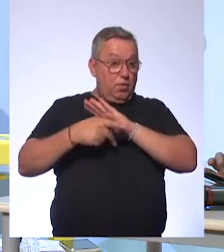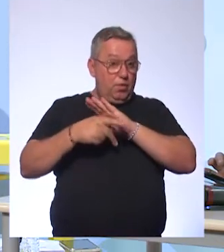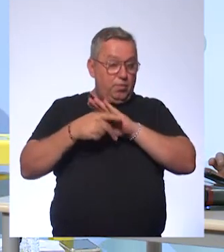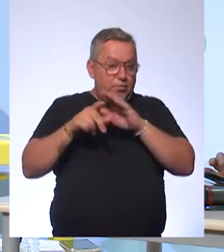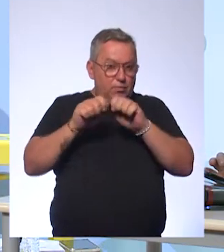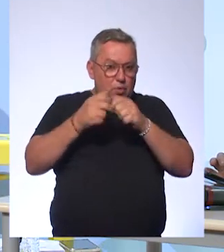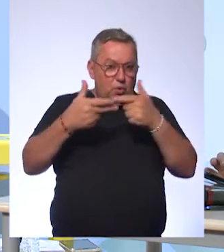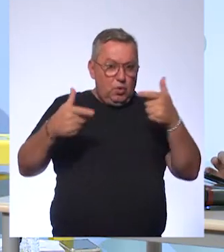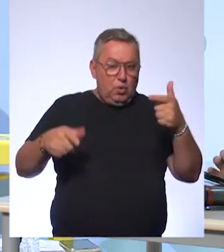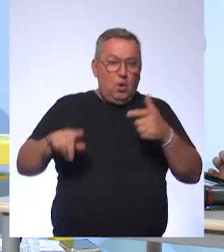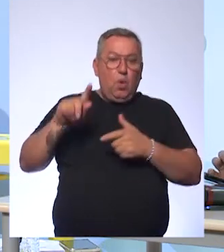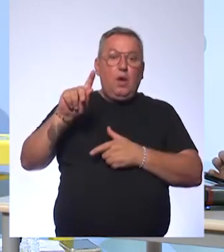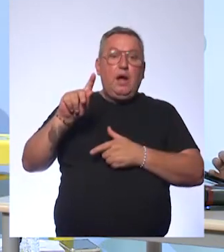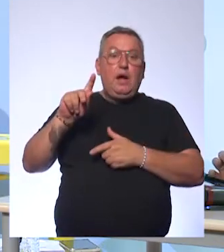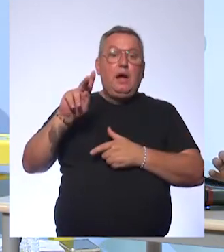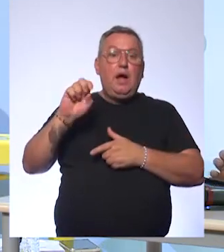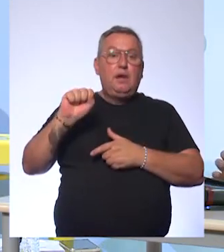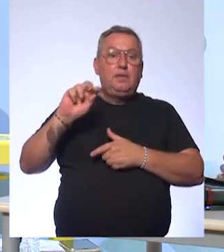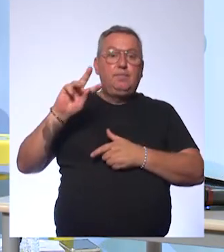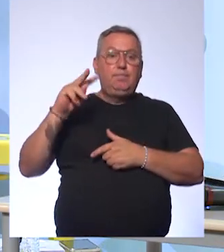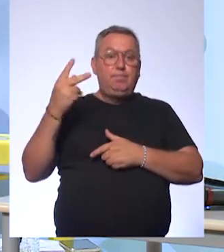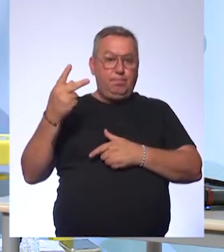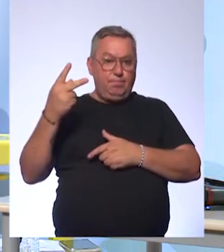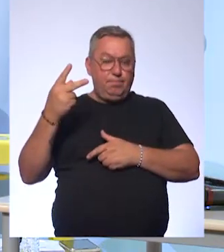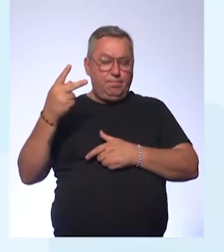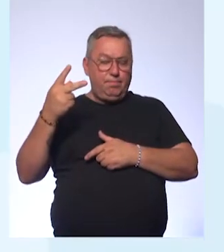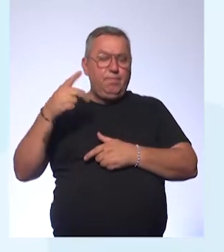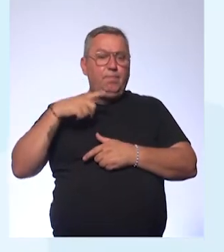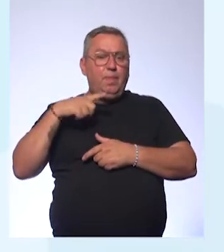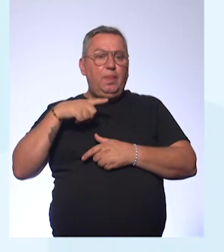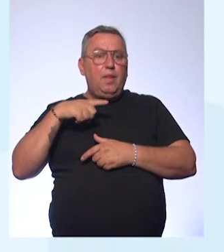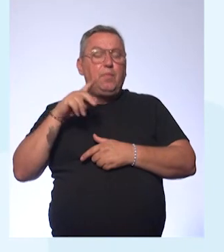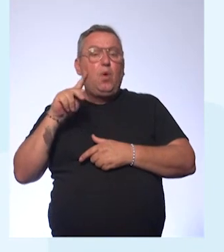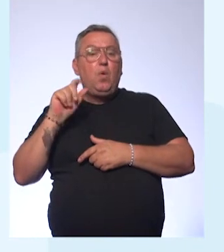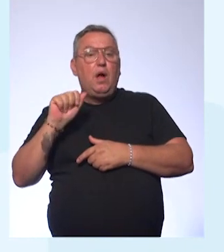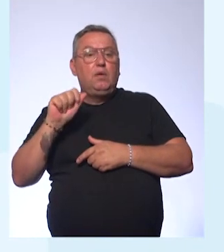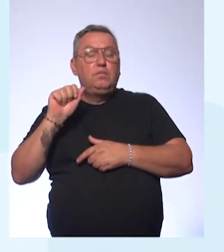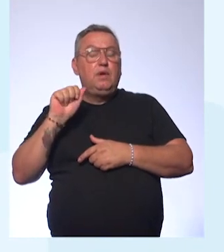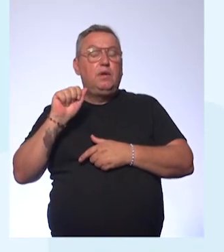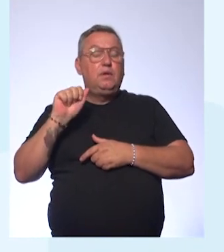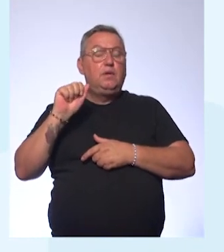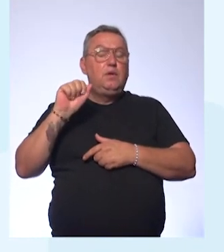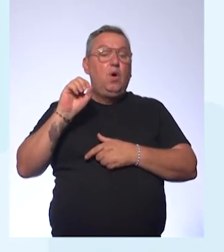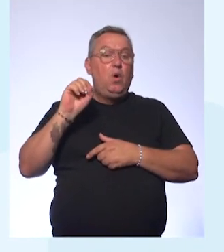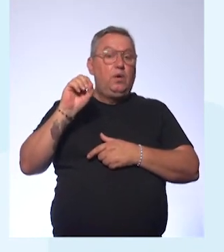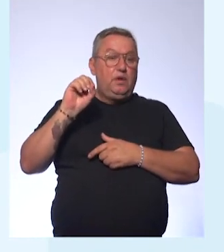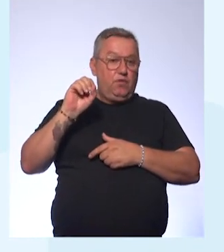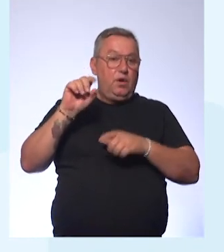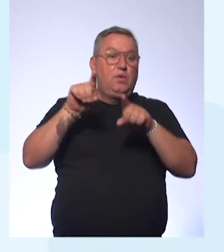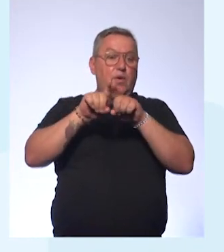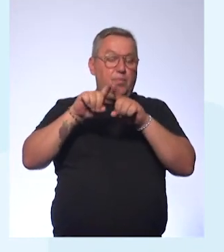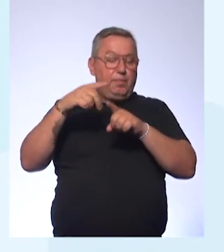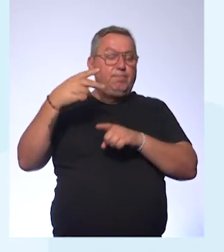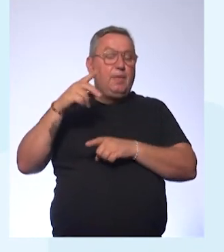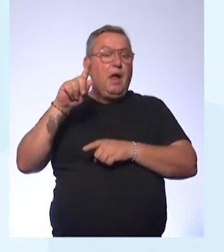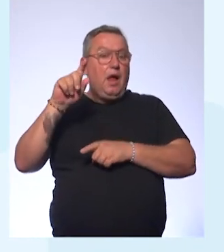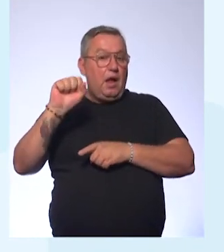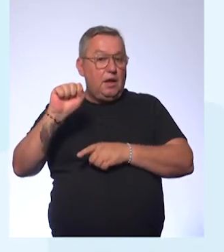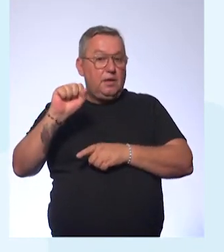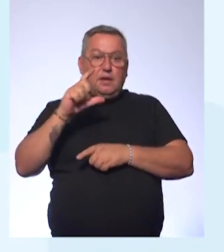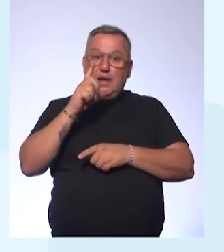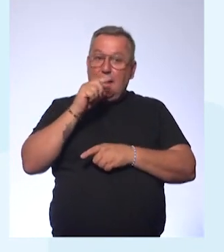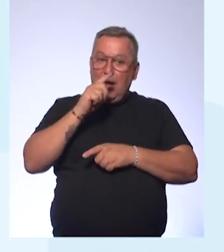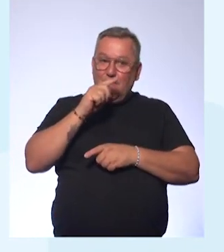caso aqui, o gás de hidrogênio está no estado gasoso, o gás de oxigênio também no estado gasoso e aqui no caso da